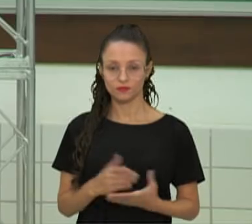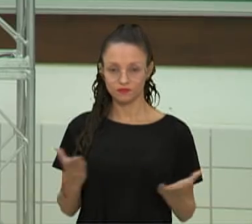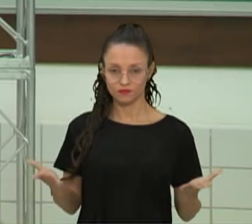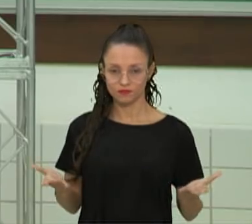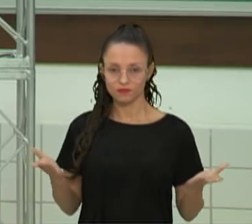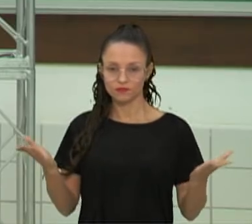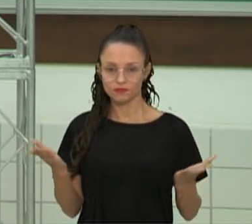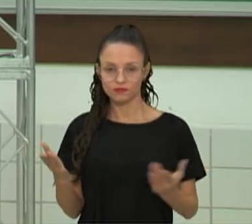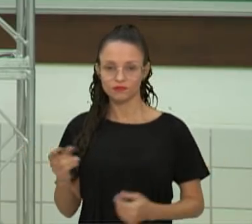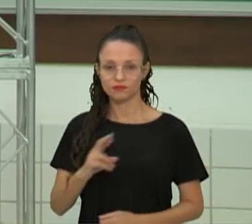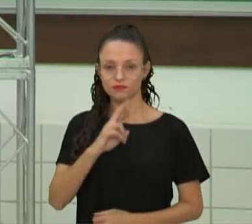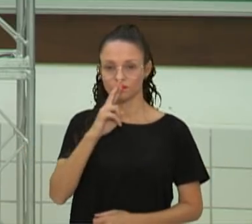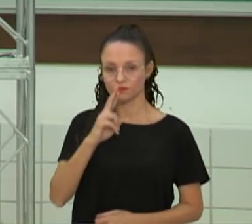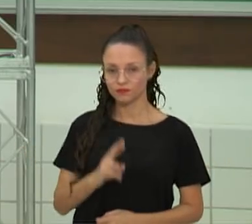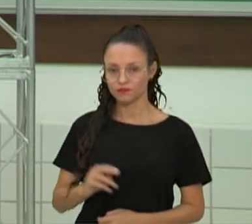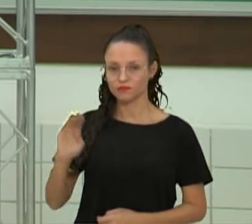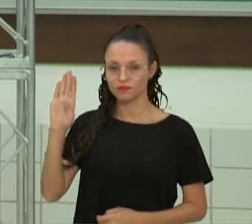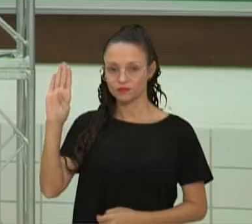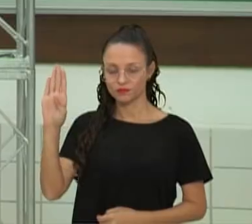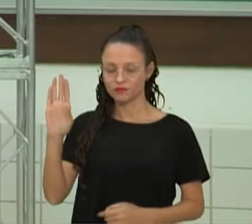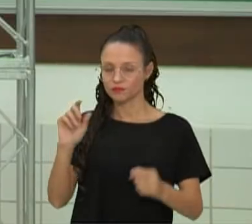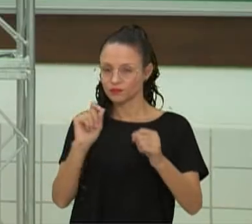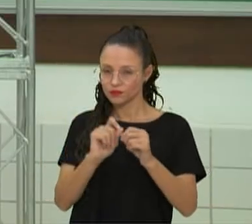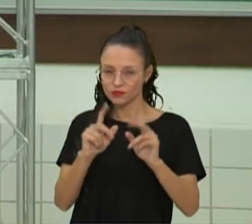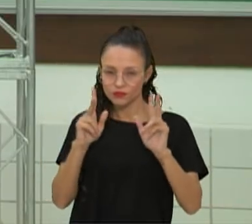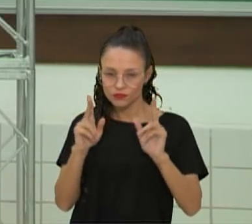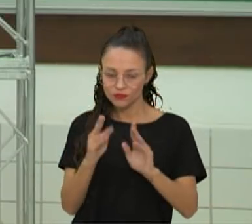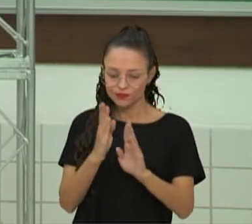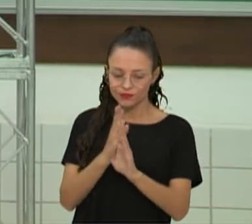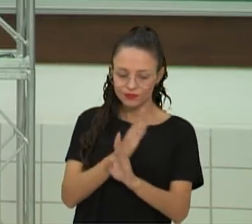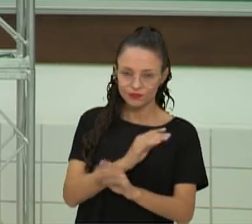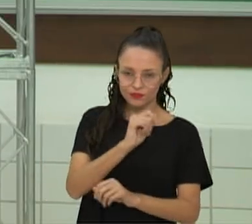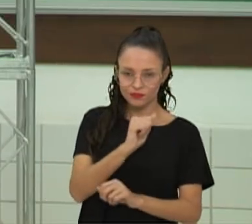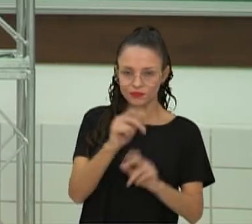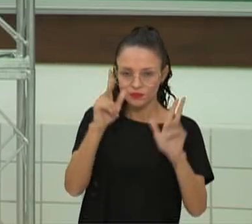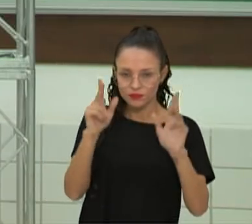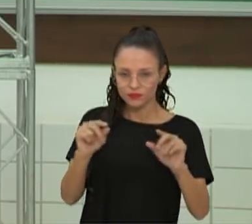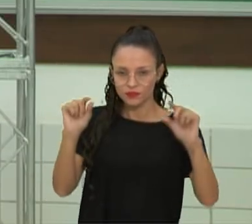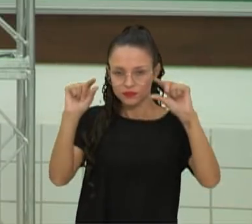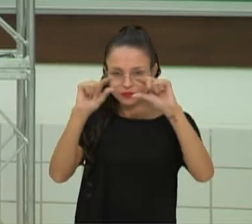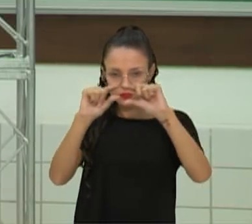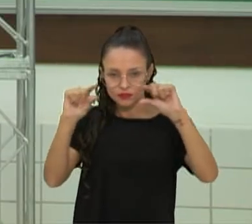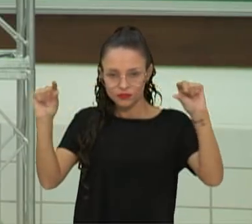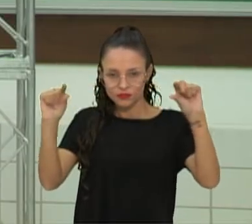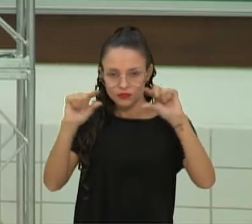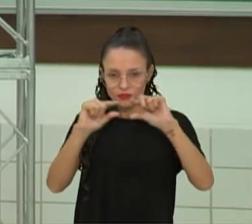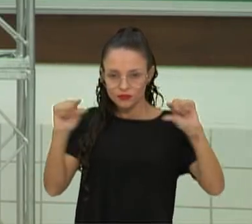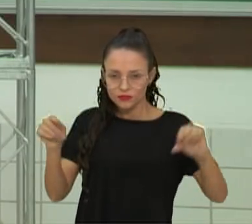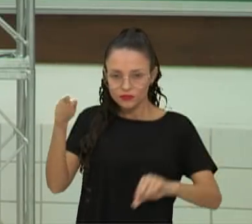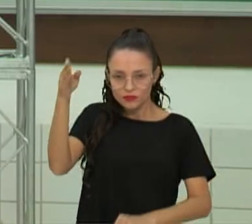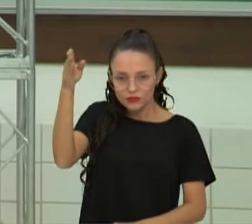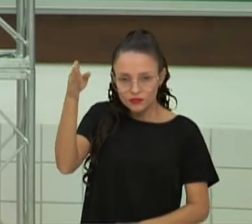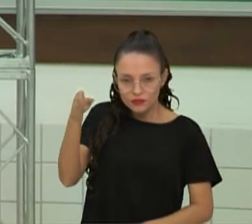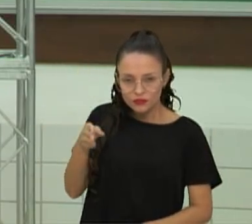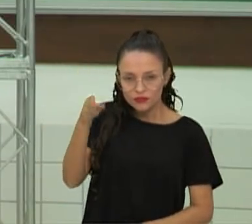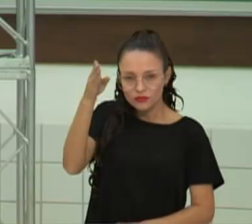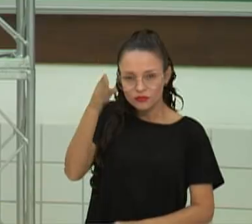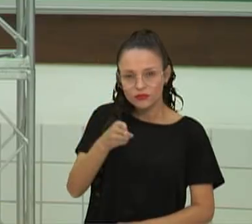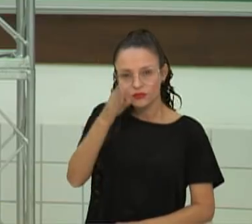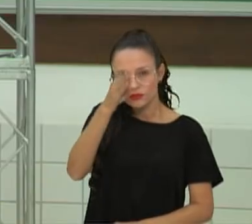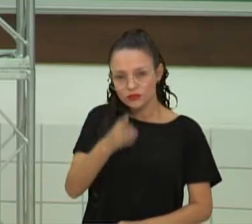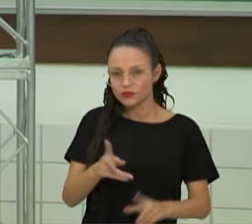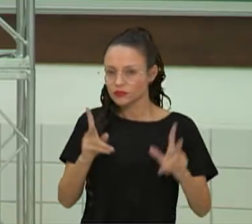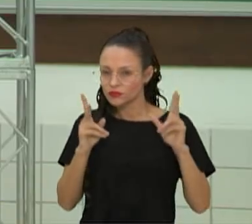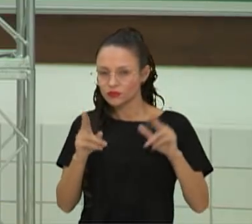Então agora nós vamos resolver a letra B fazendo o mesmo processo. Fazendo ali o formatinho da multiplicação de números naturais,